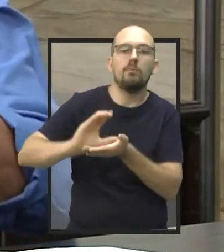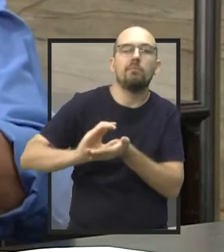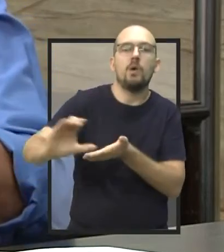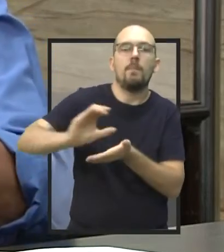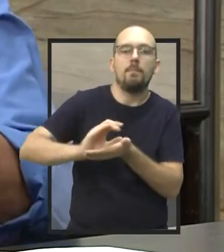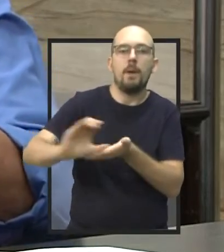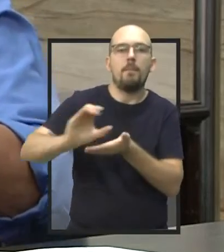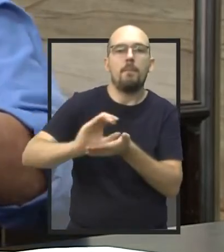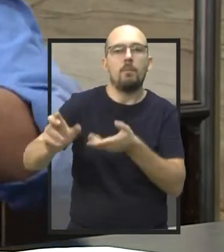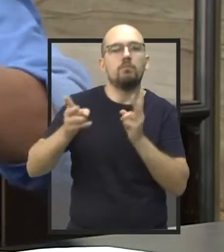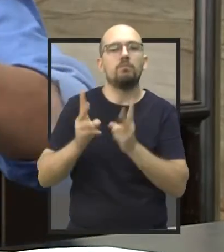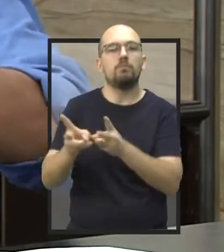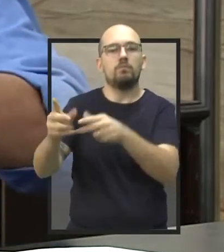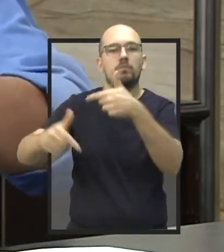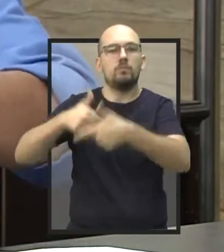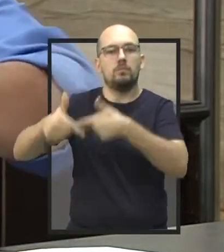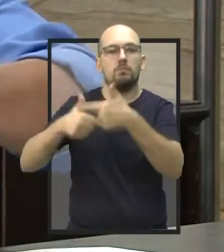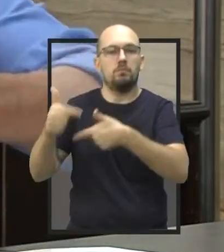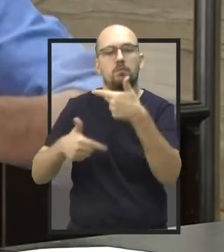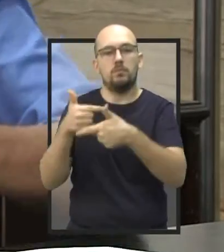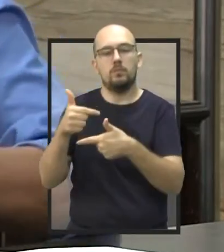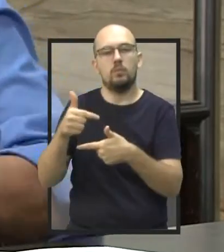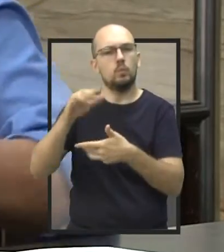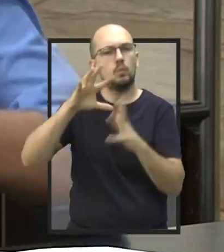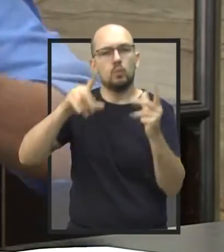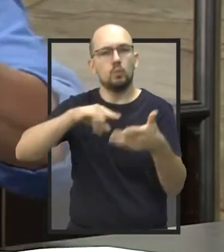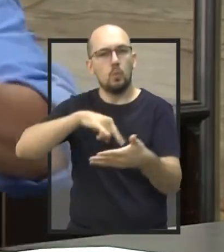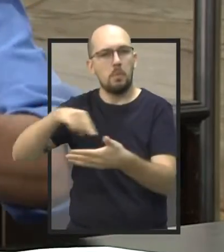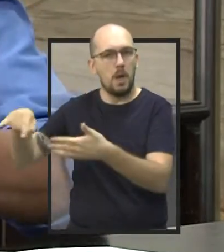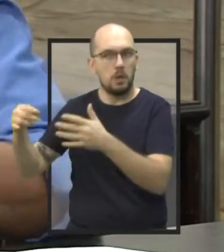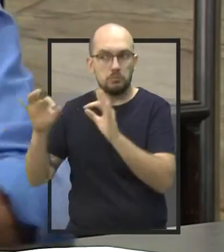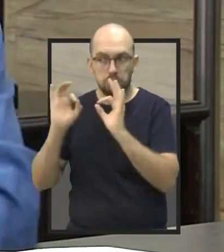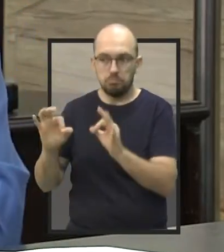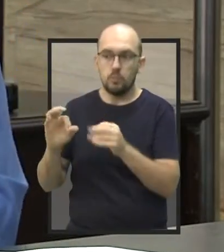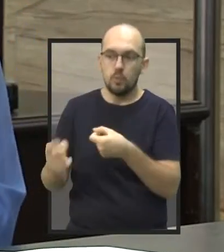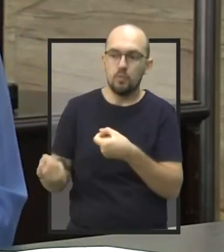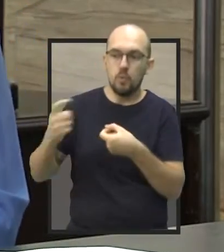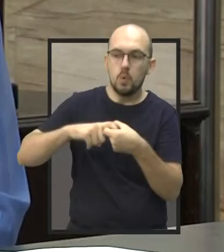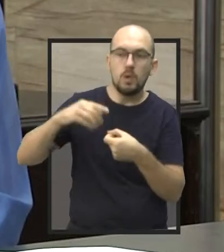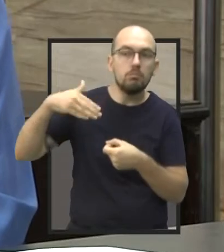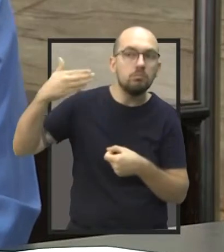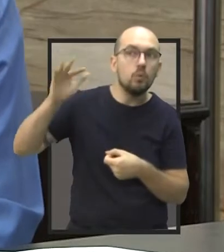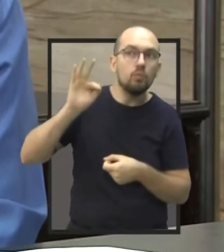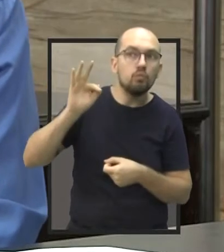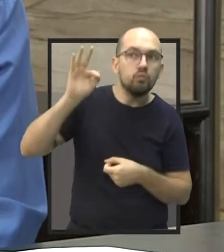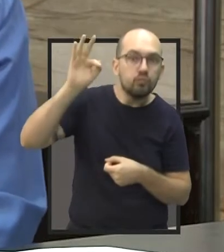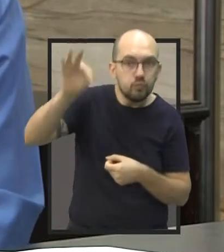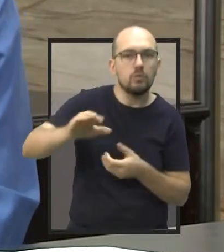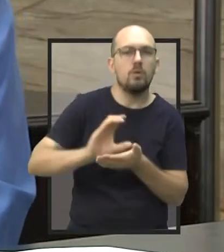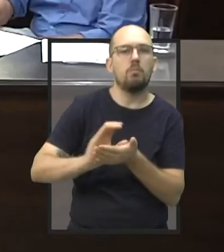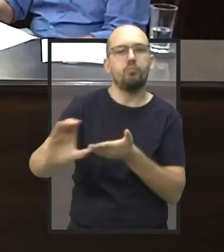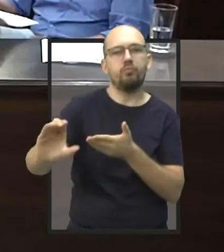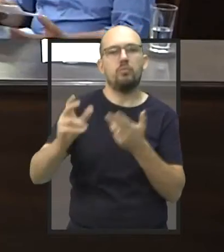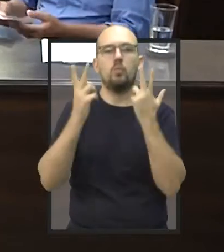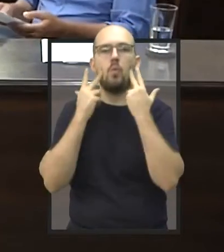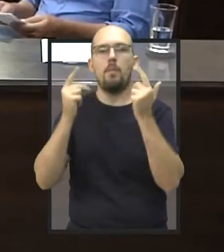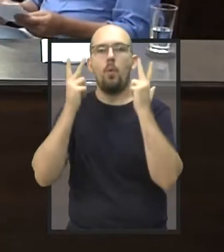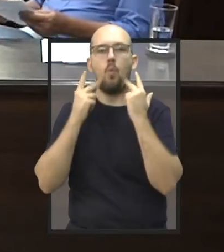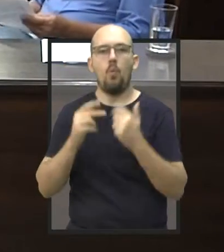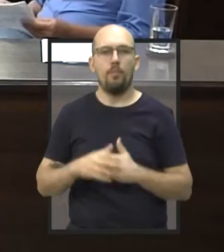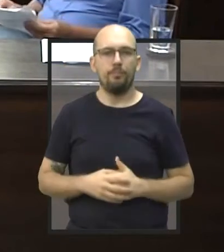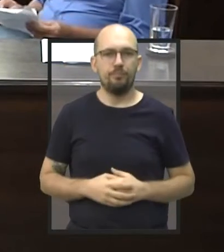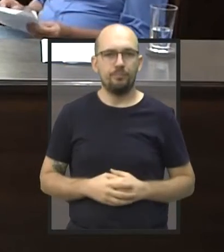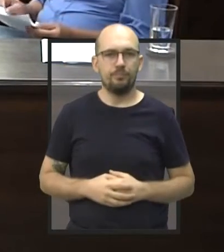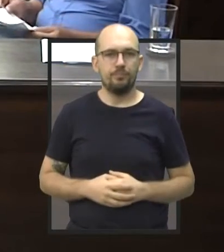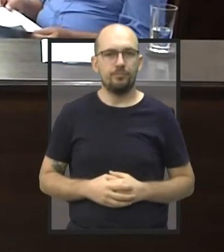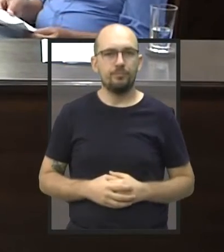trabalhando, acomodar ou acertar toda a documentação e voltar depois futuramente a fazer convênio com o município. Vereador, a gente está